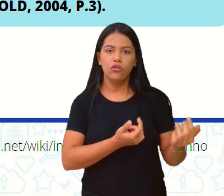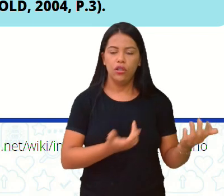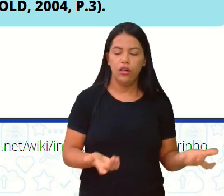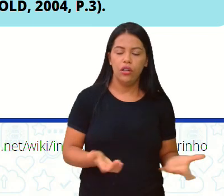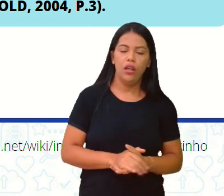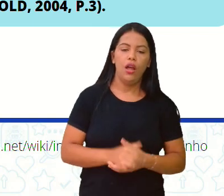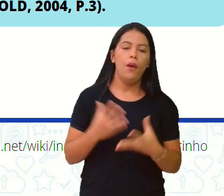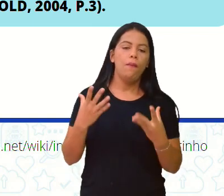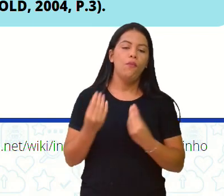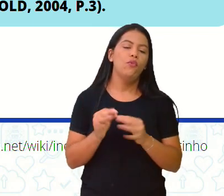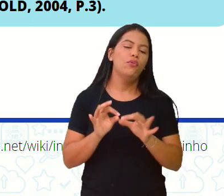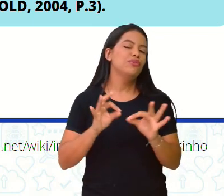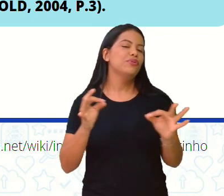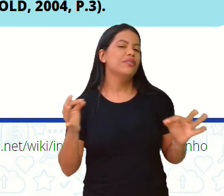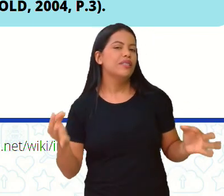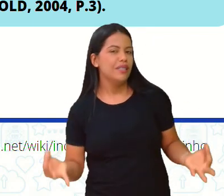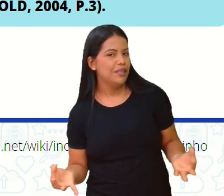forma